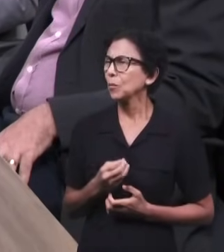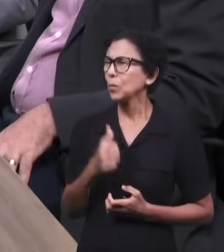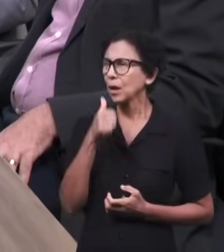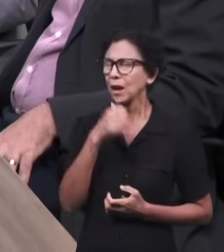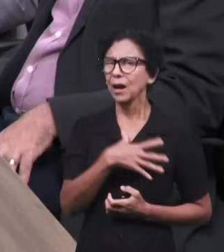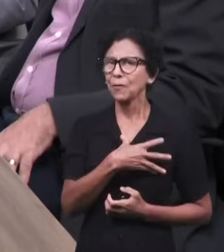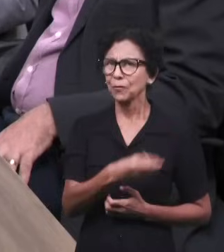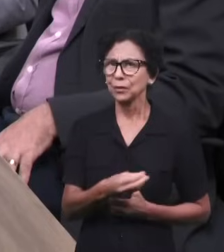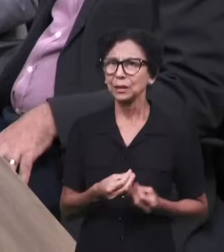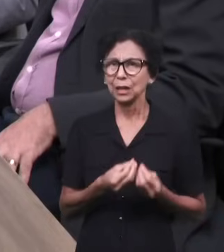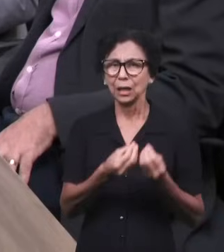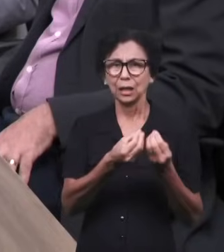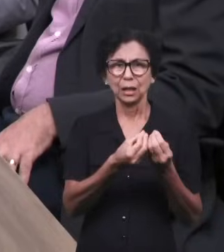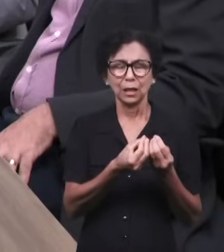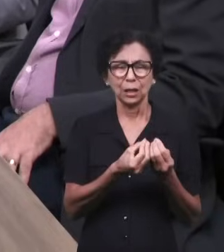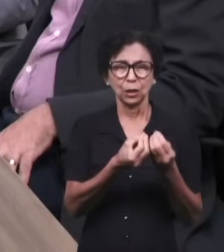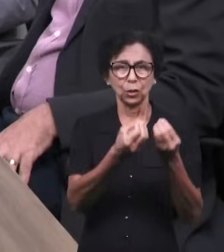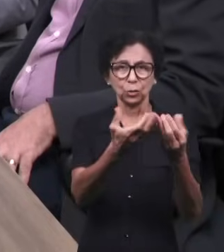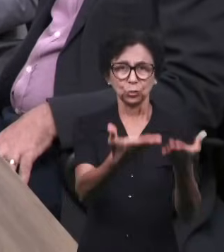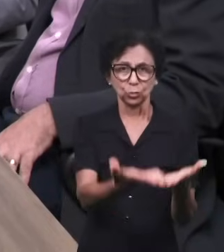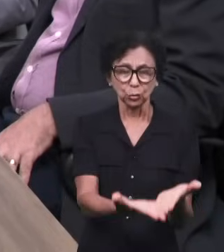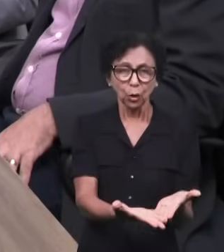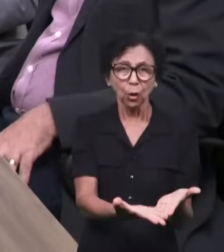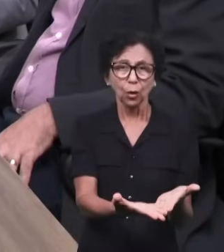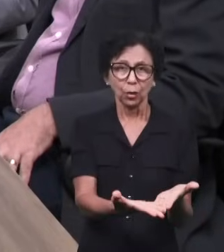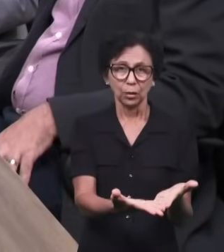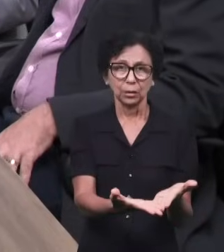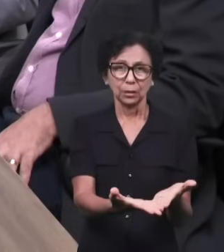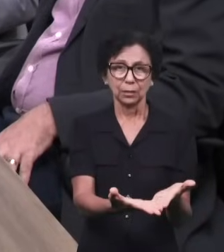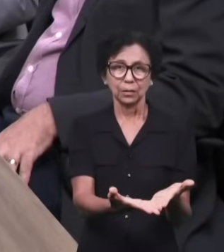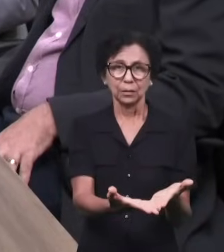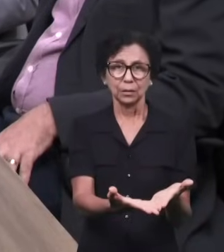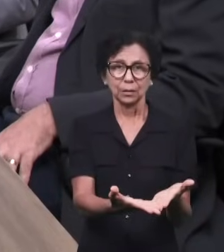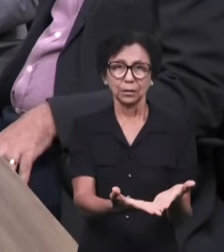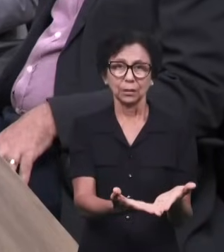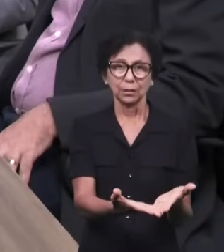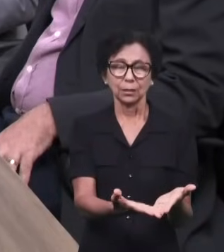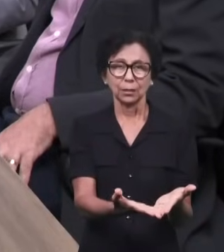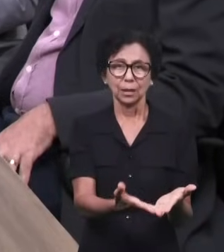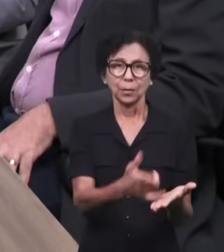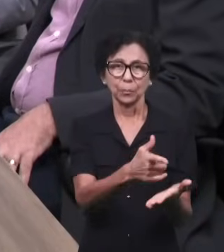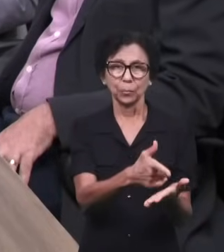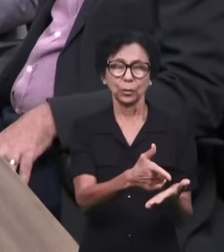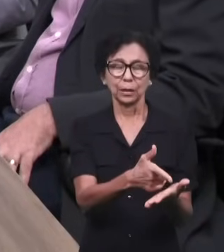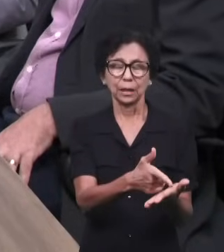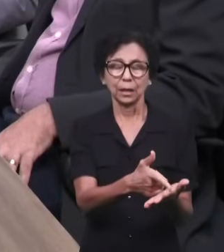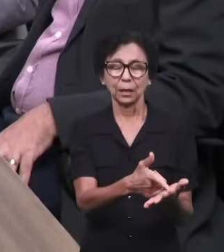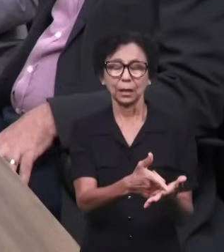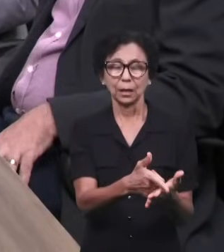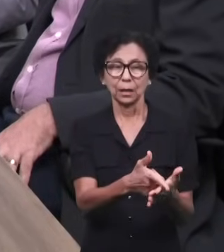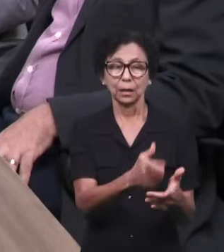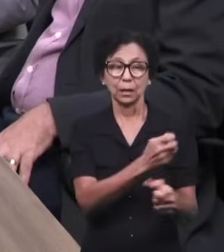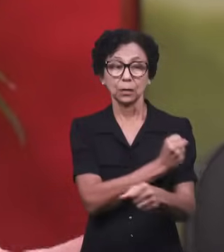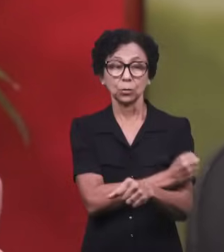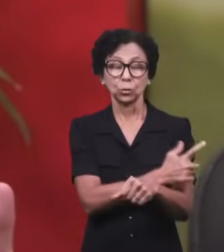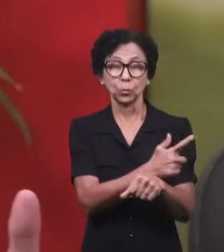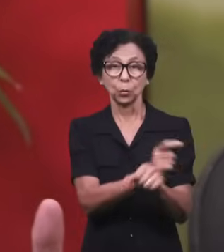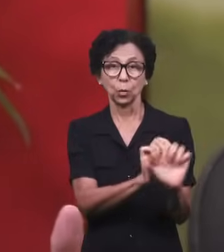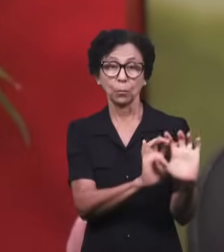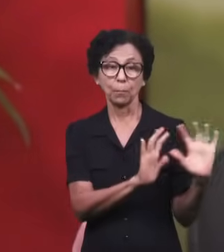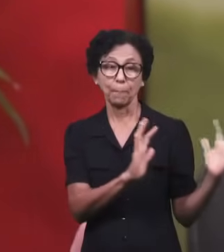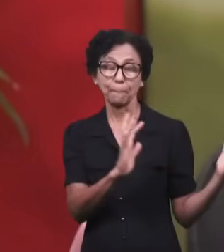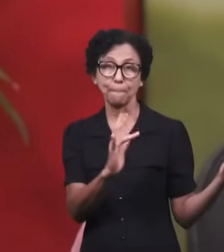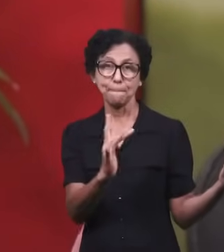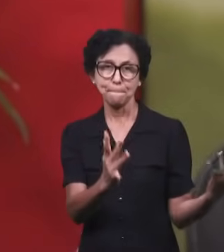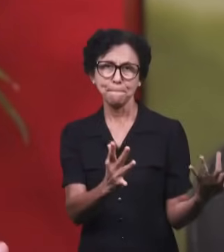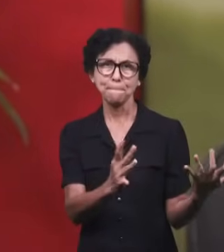Não, eu vou abrir mão das minhas filhas para fazer a obra. Eu vou abrir mão dos meus filhos para fazer... Não precisa. Até porque